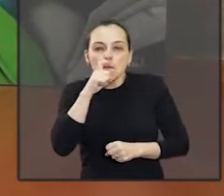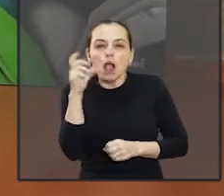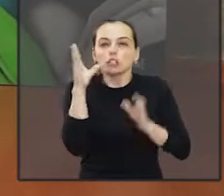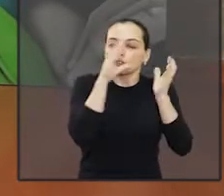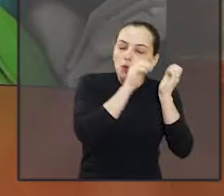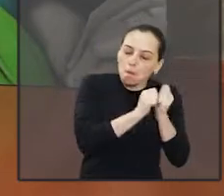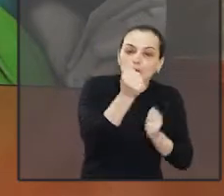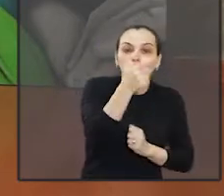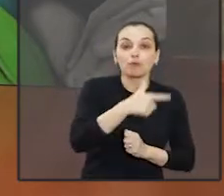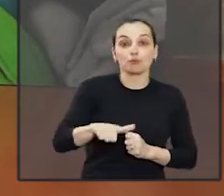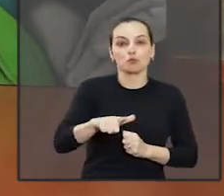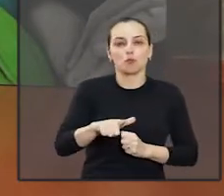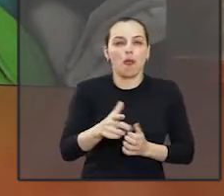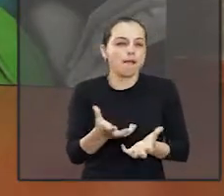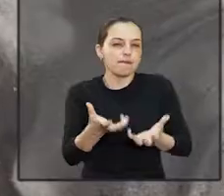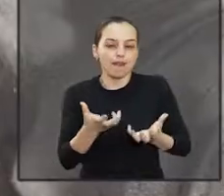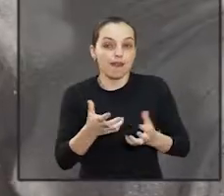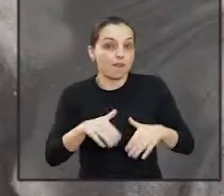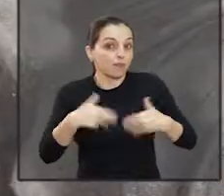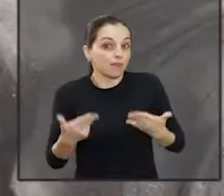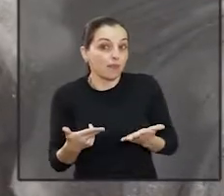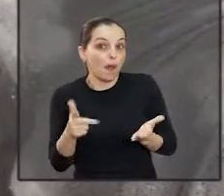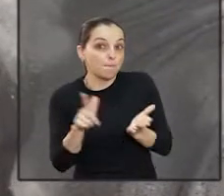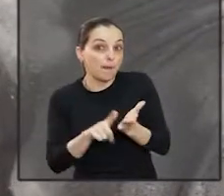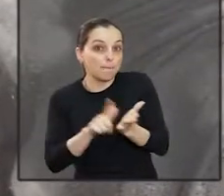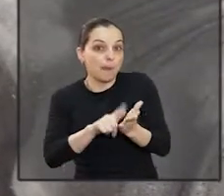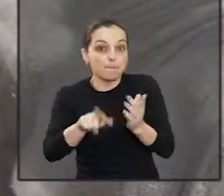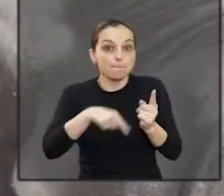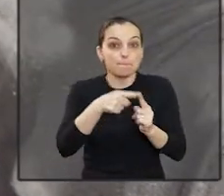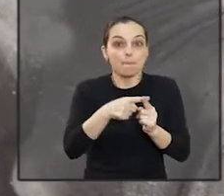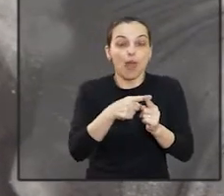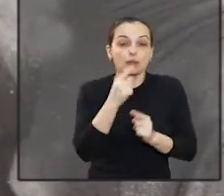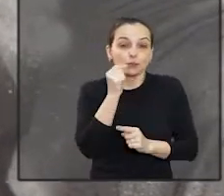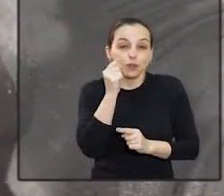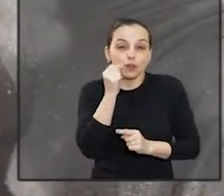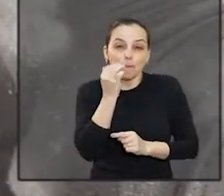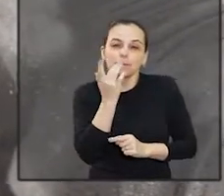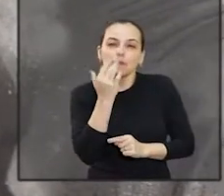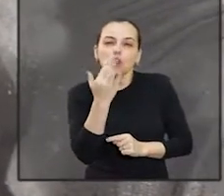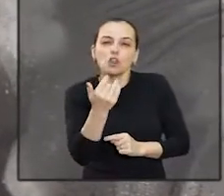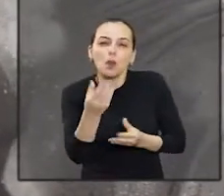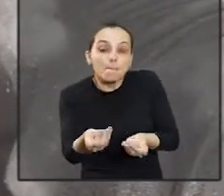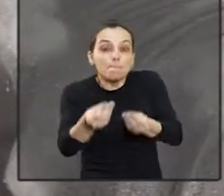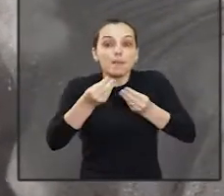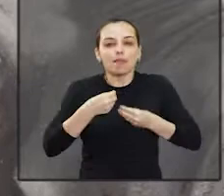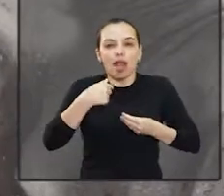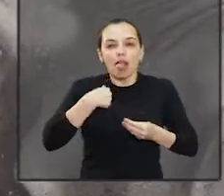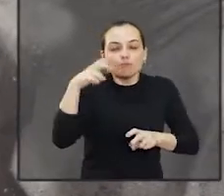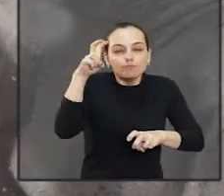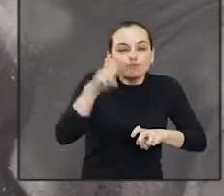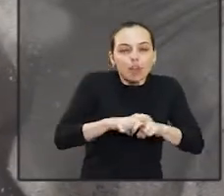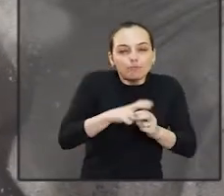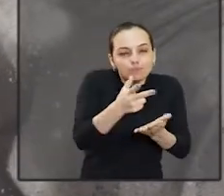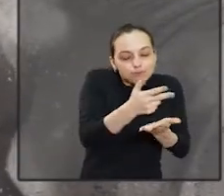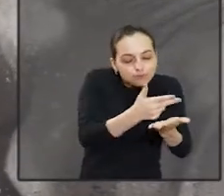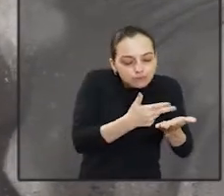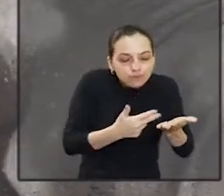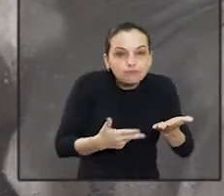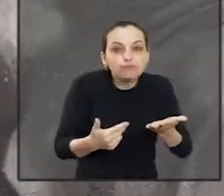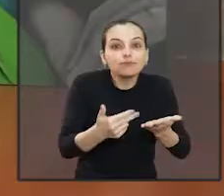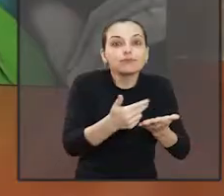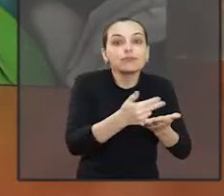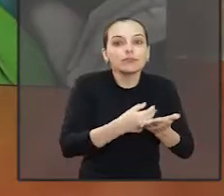levantava, colocava tipo um lápis de cor, um papel. E aí eu ficava desenhando até a hora